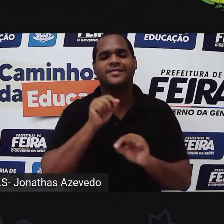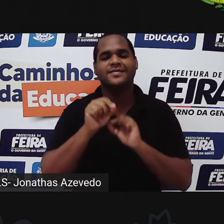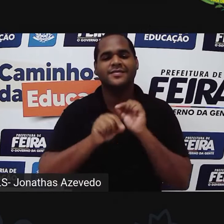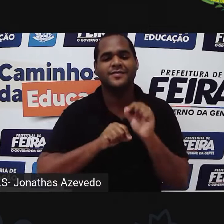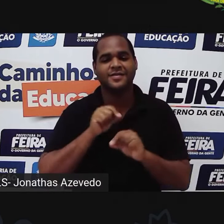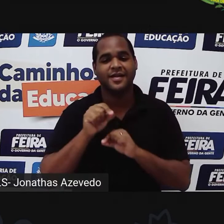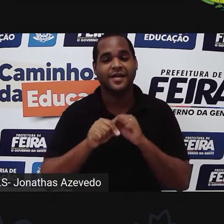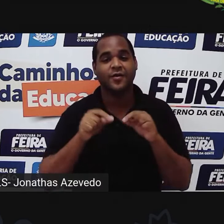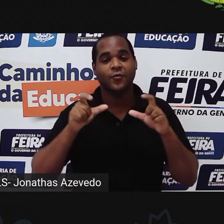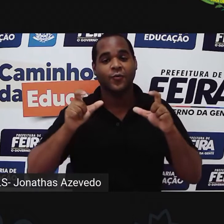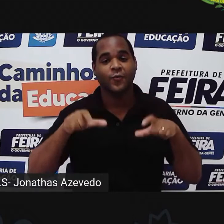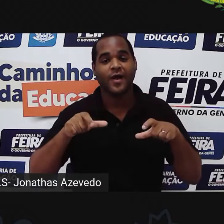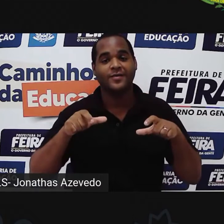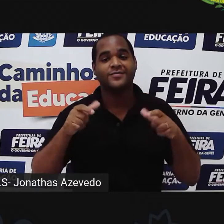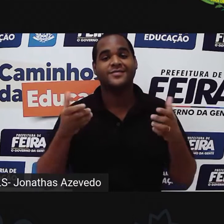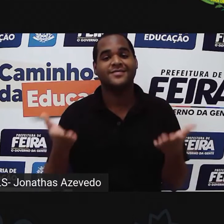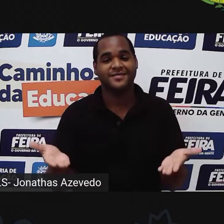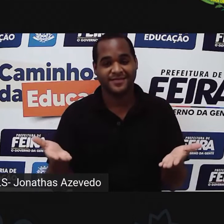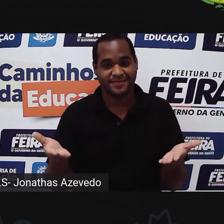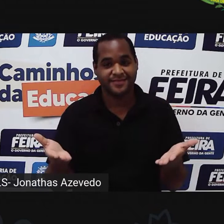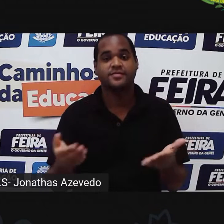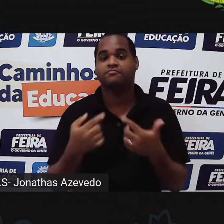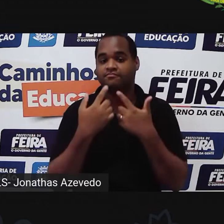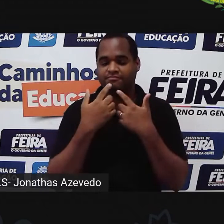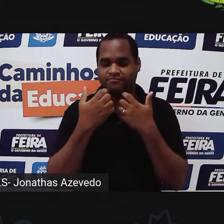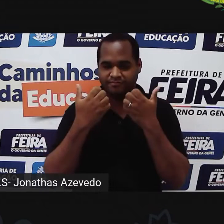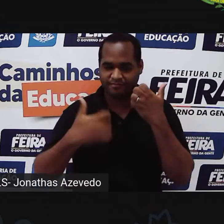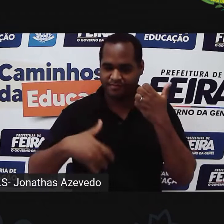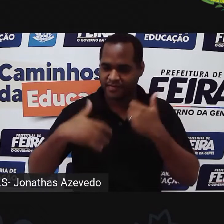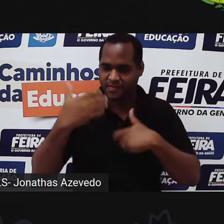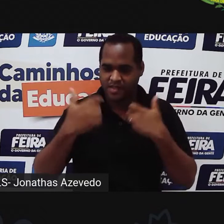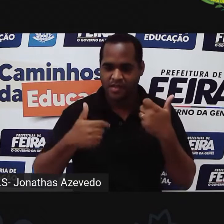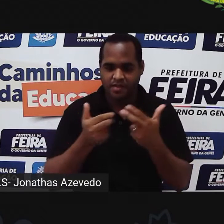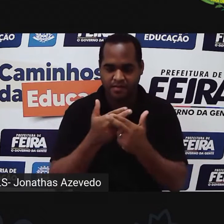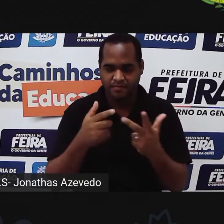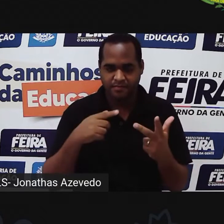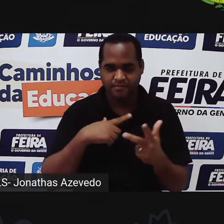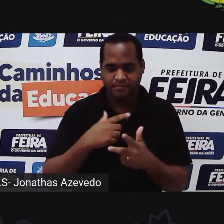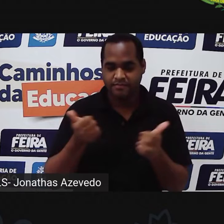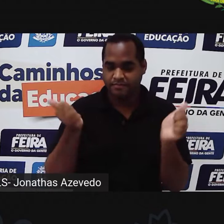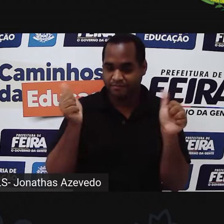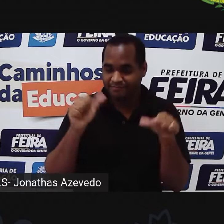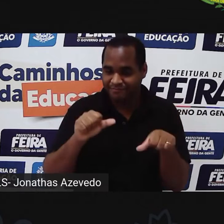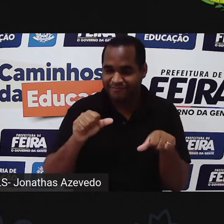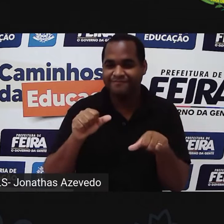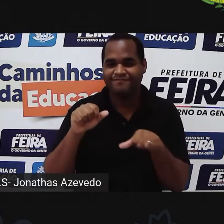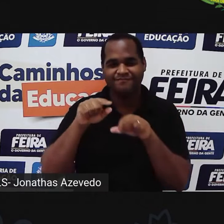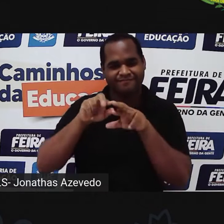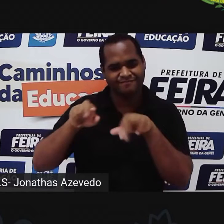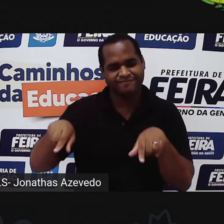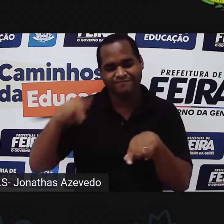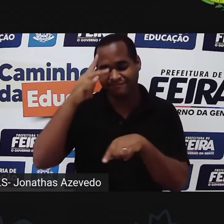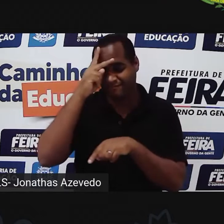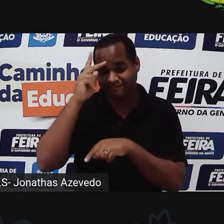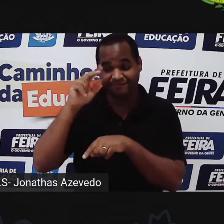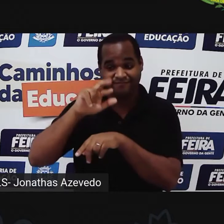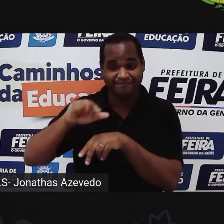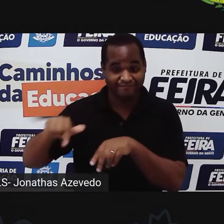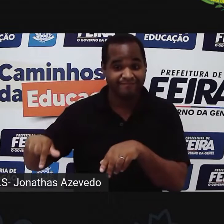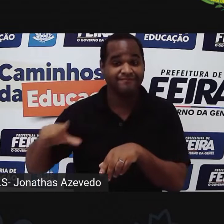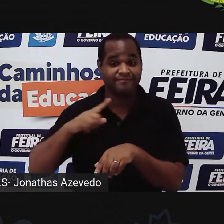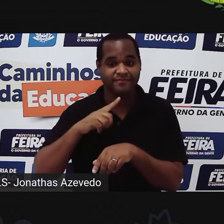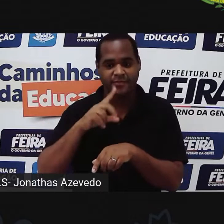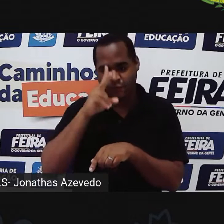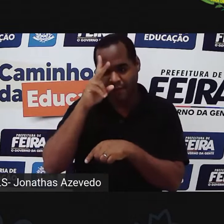vão levar a gente de novo a falar sobre uma das maiores tragédias humanas que a